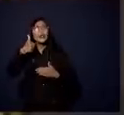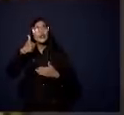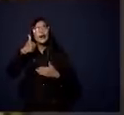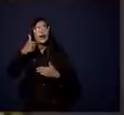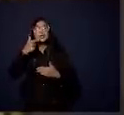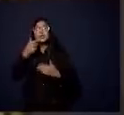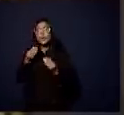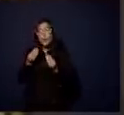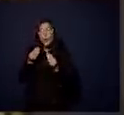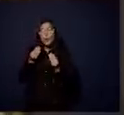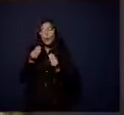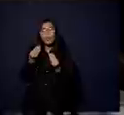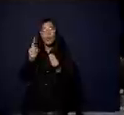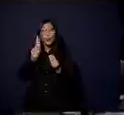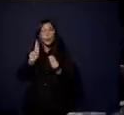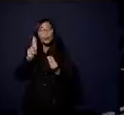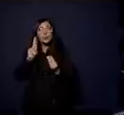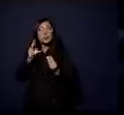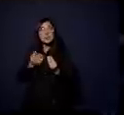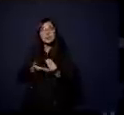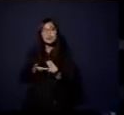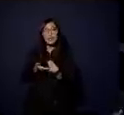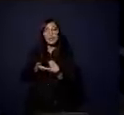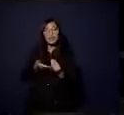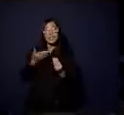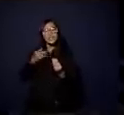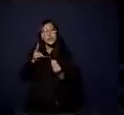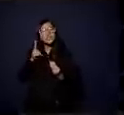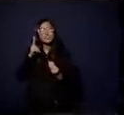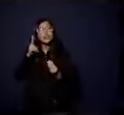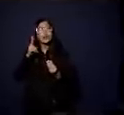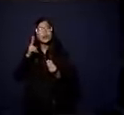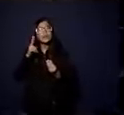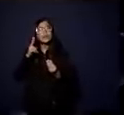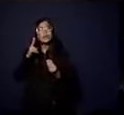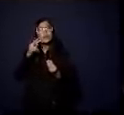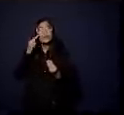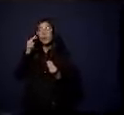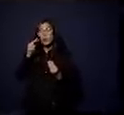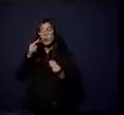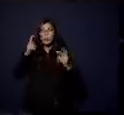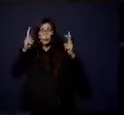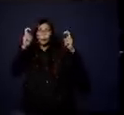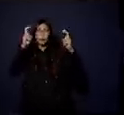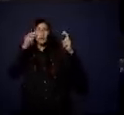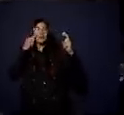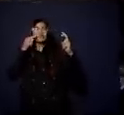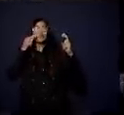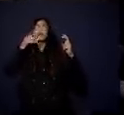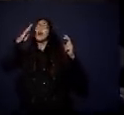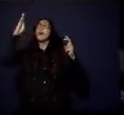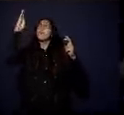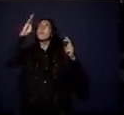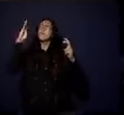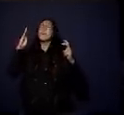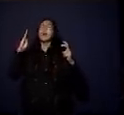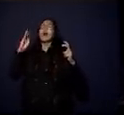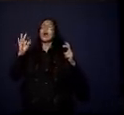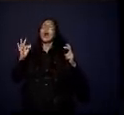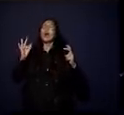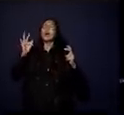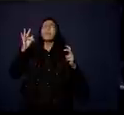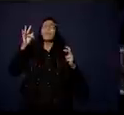e pensar né como como a gente tem usado o dilema lá para a gente ter o Brasil dos nossos sonhos né E para sair